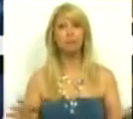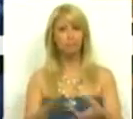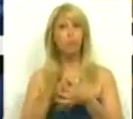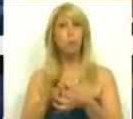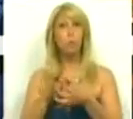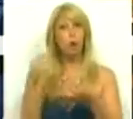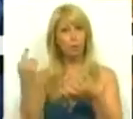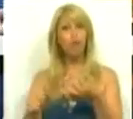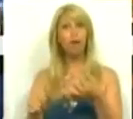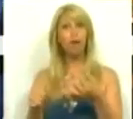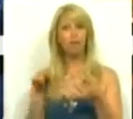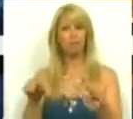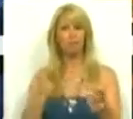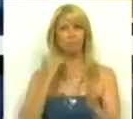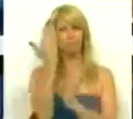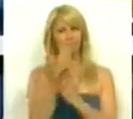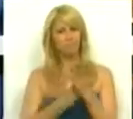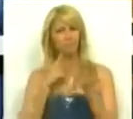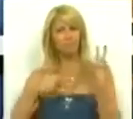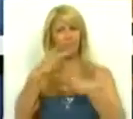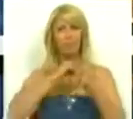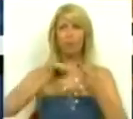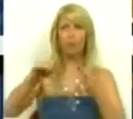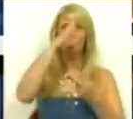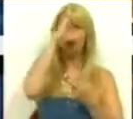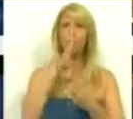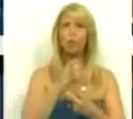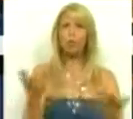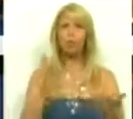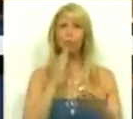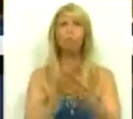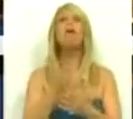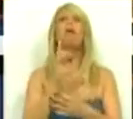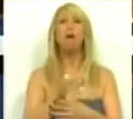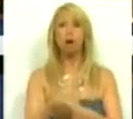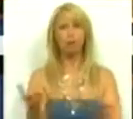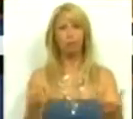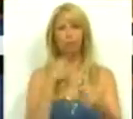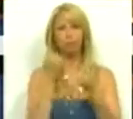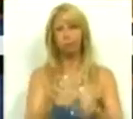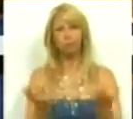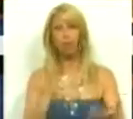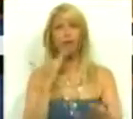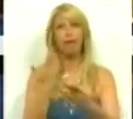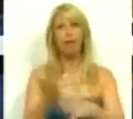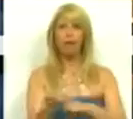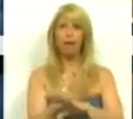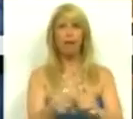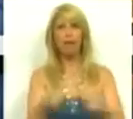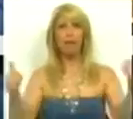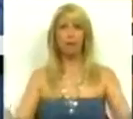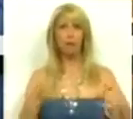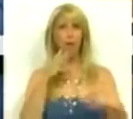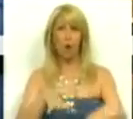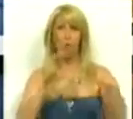unir, esta moção visa, ingloriamente, diria, semear uma divisão e um conflito que não são nada